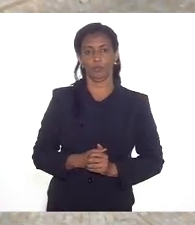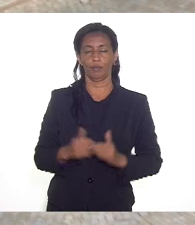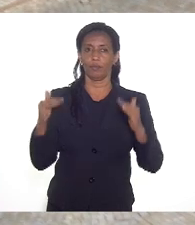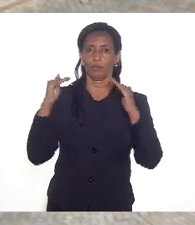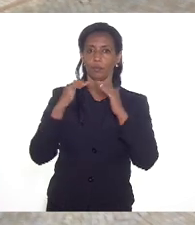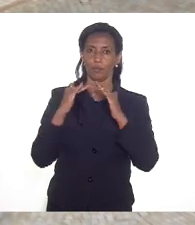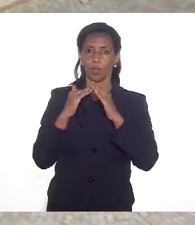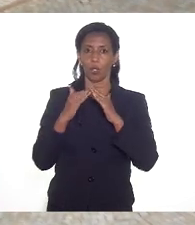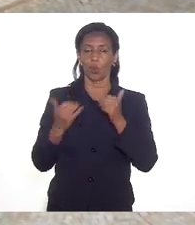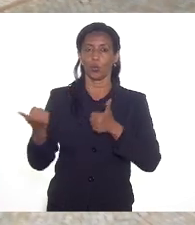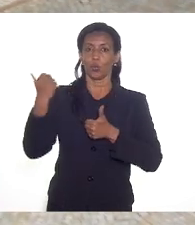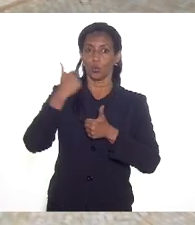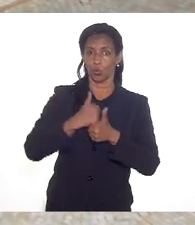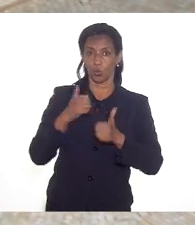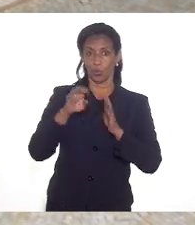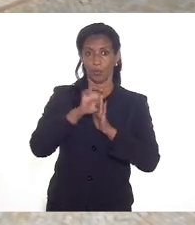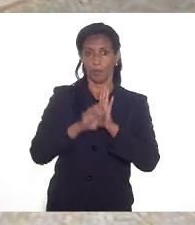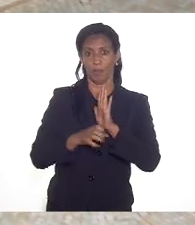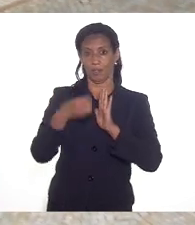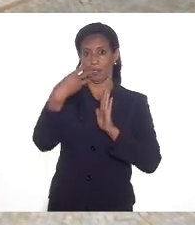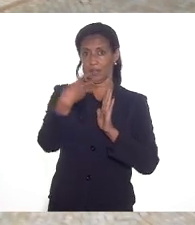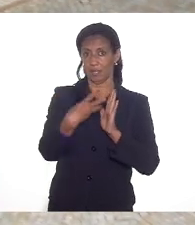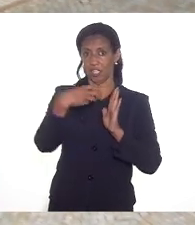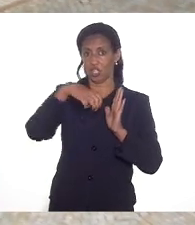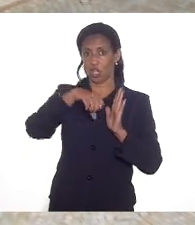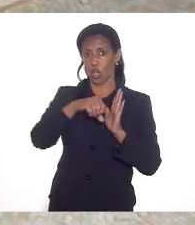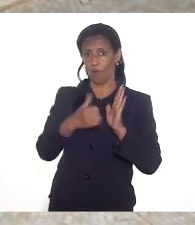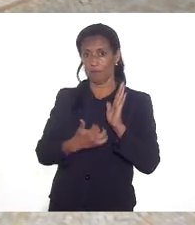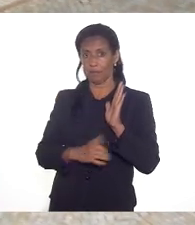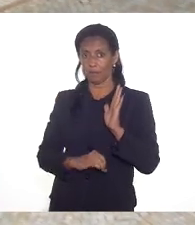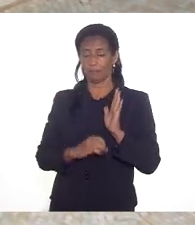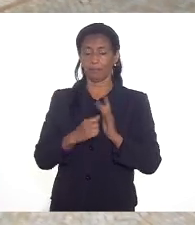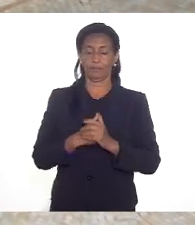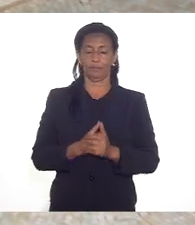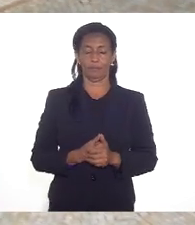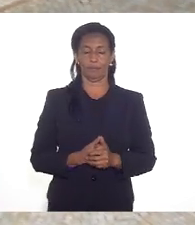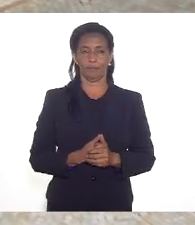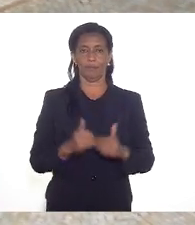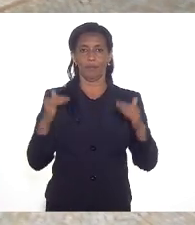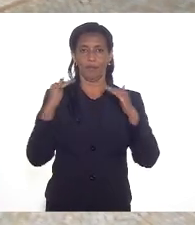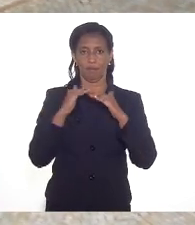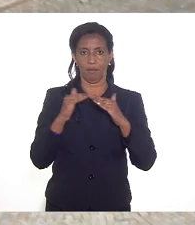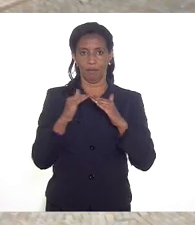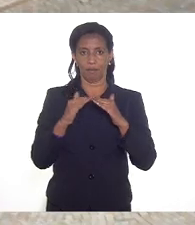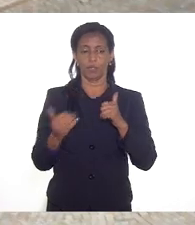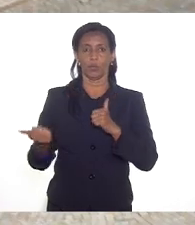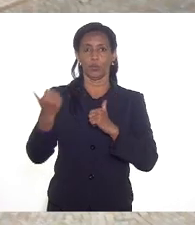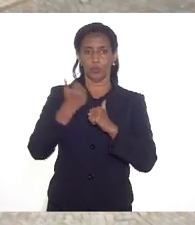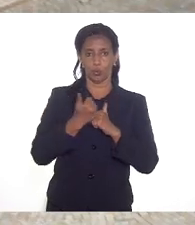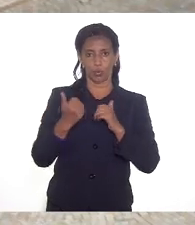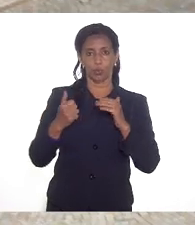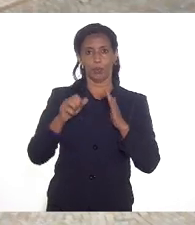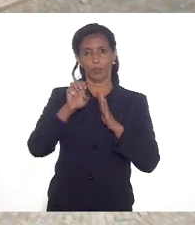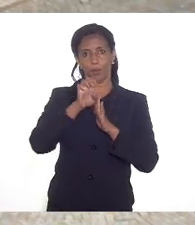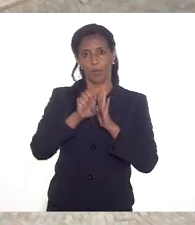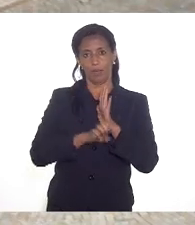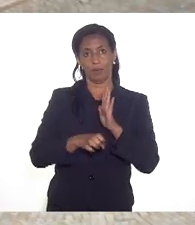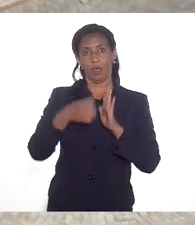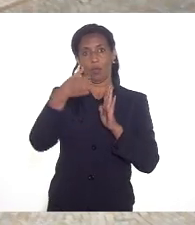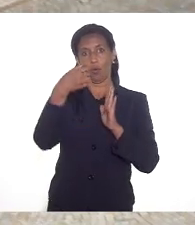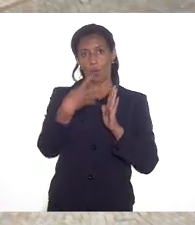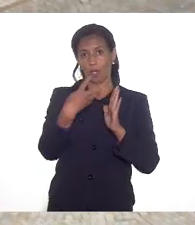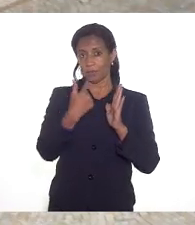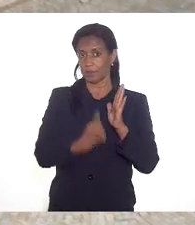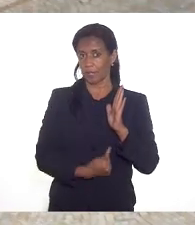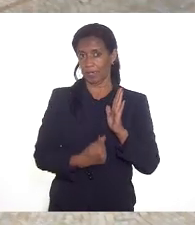favorável com subemenda aglutinativas emendas 39 e 10 favorável com subemenda curte nativas emendas